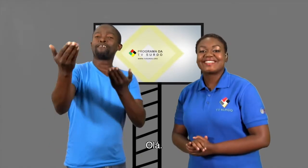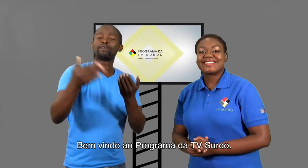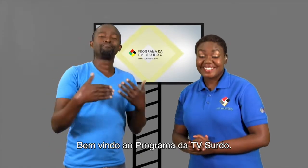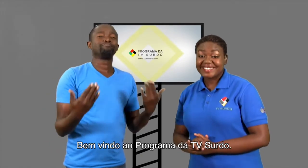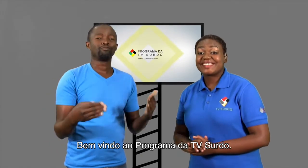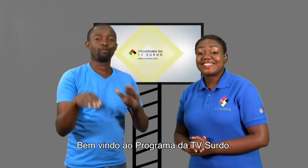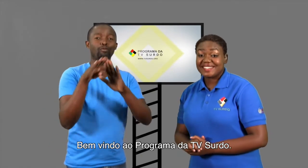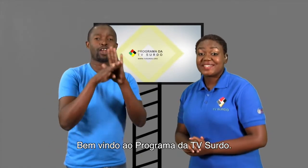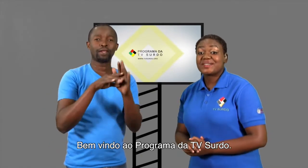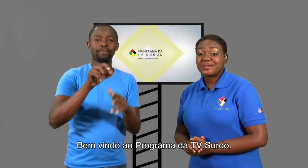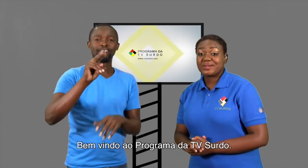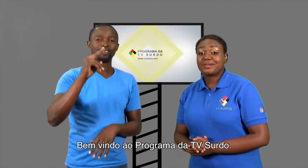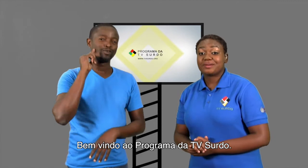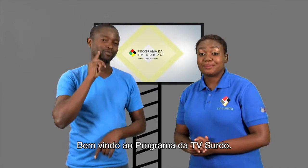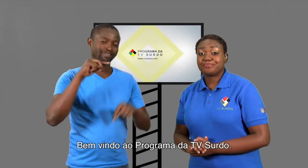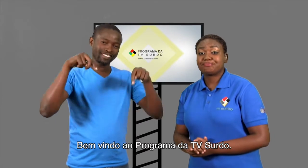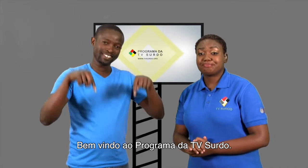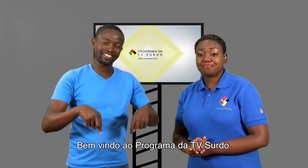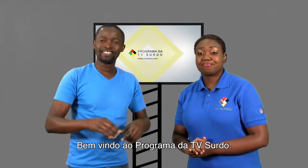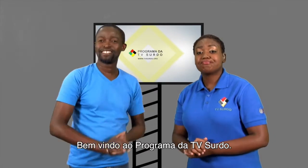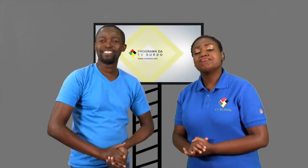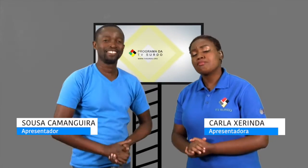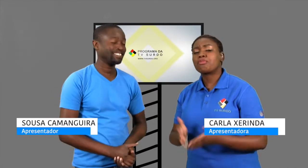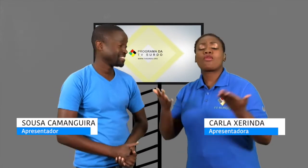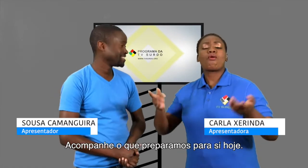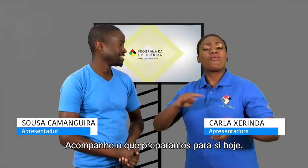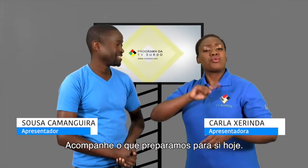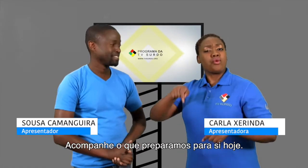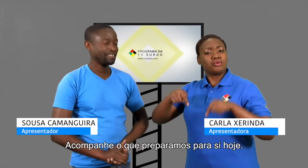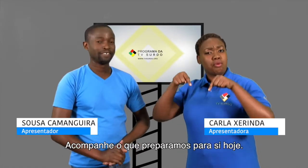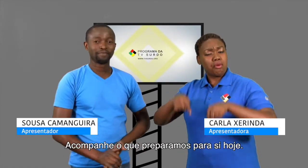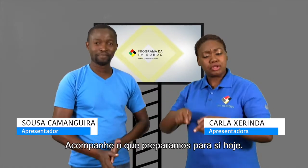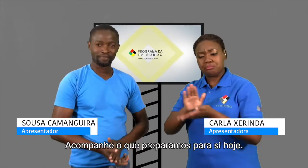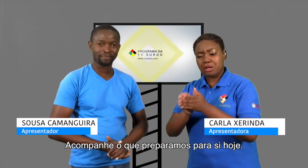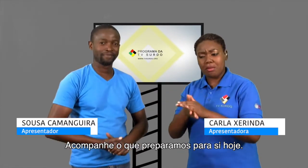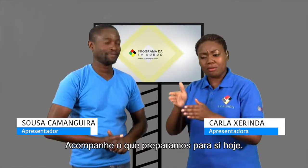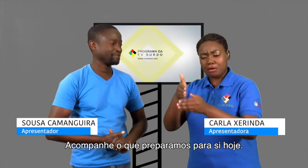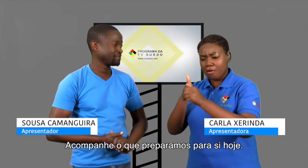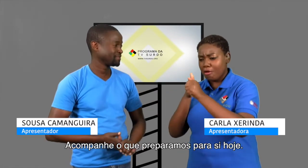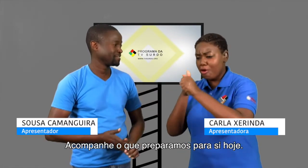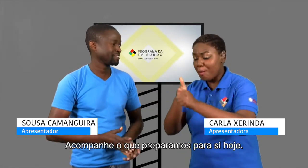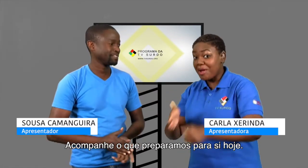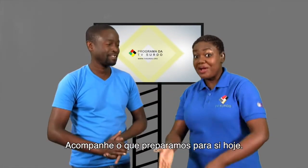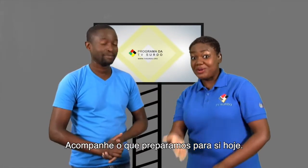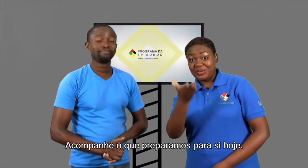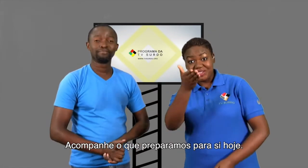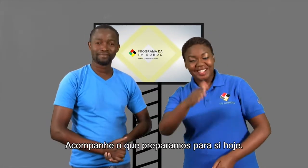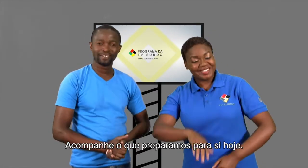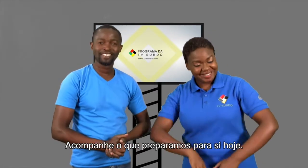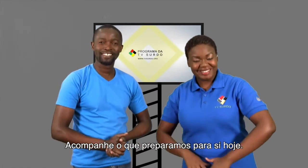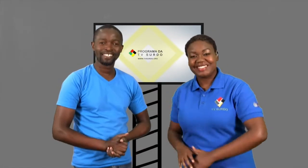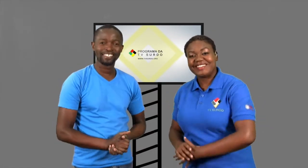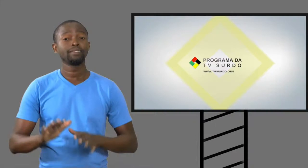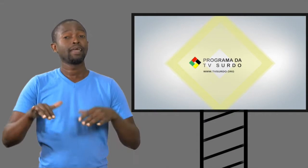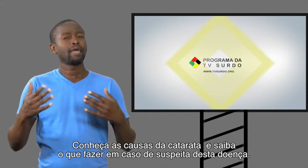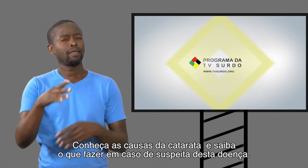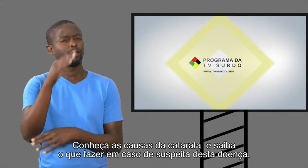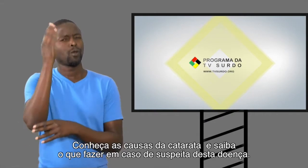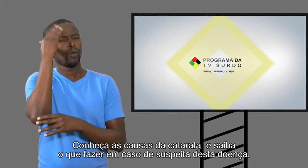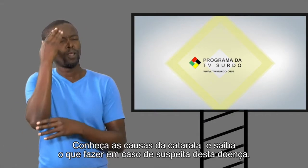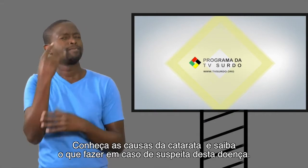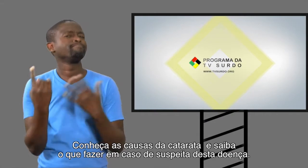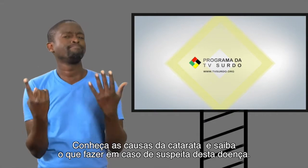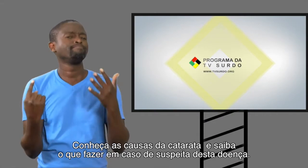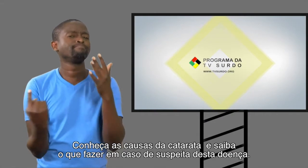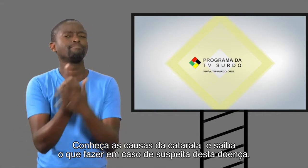Olá, bem-vindo ao programa da TV Surdo. Acompanhe o que preparamos para si hoje.